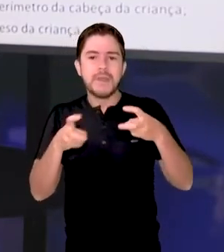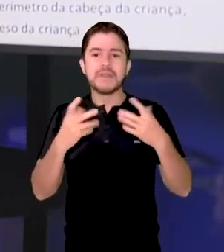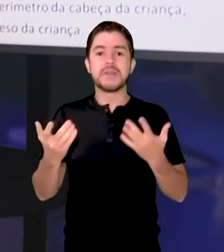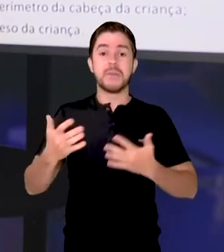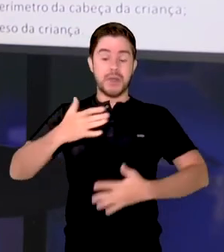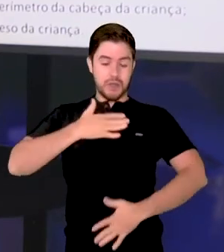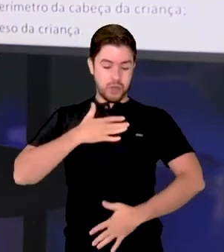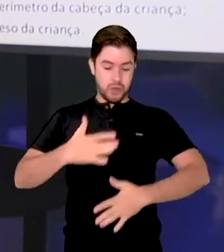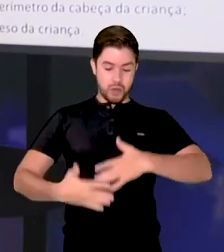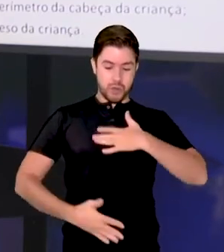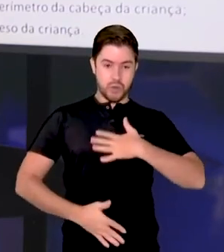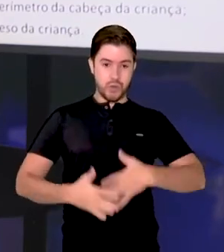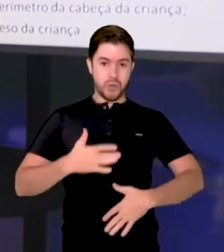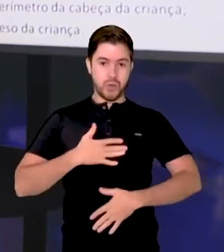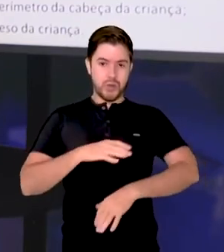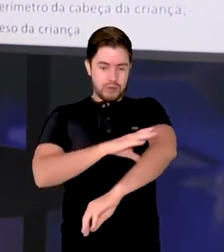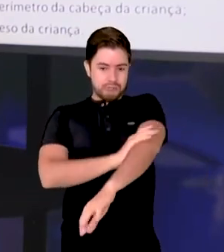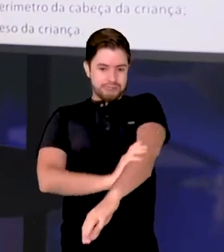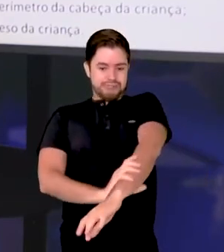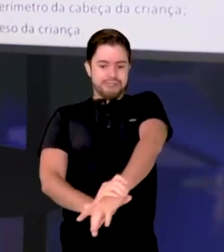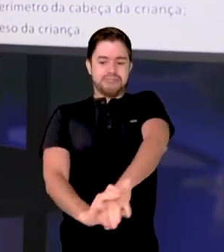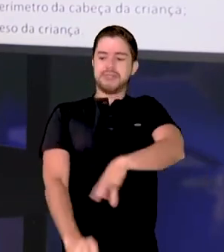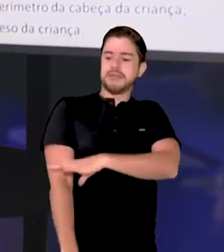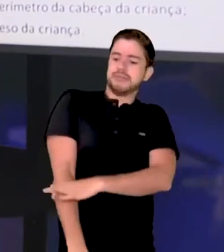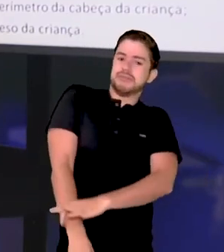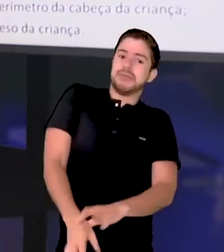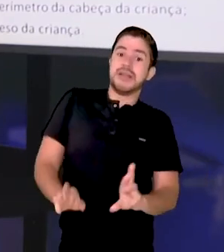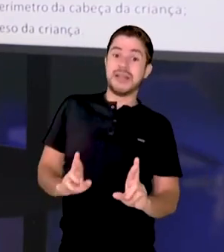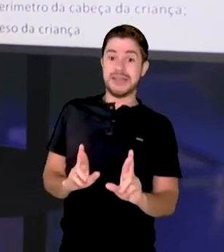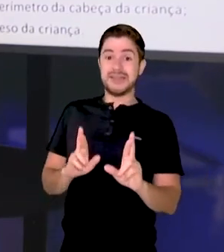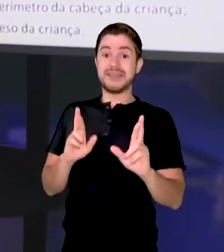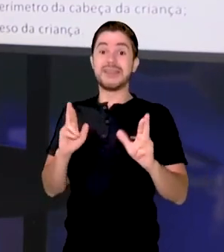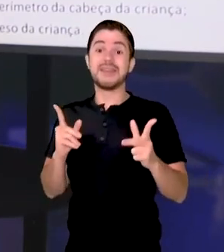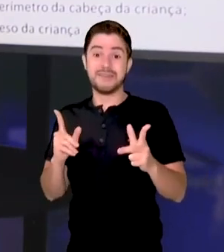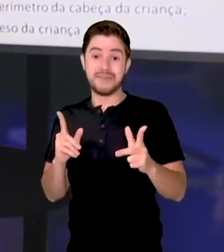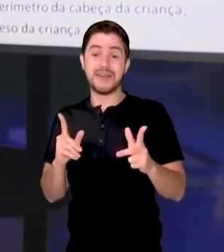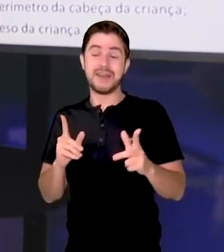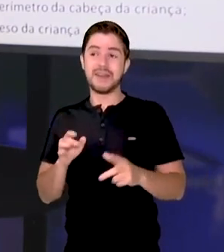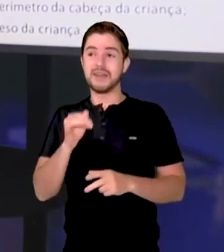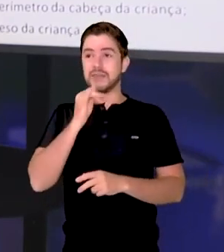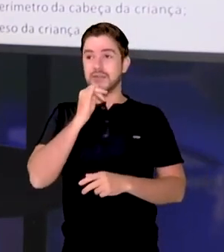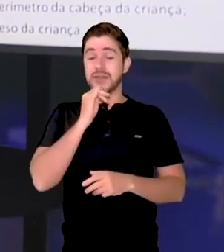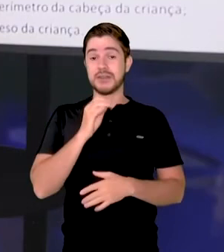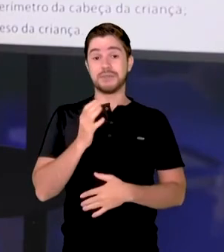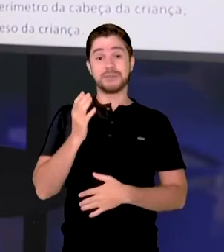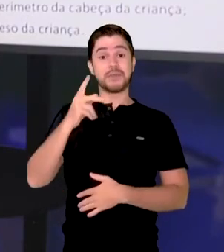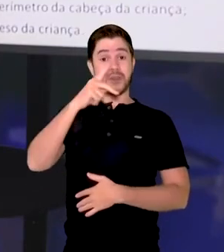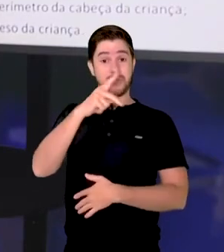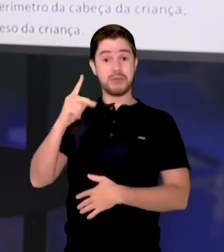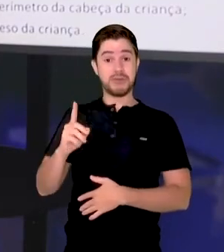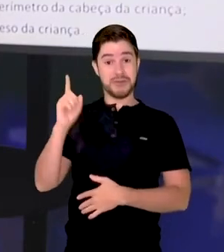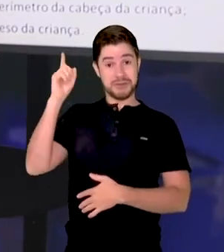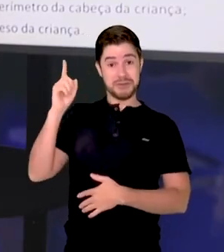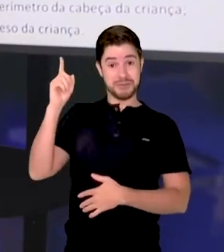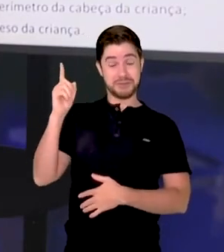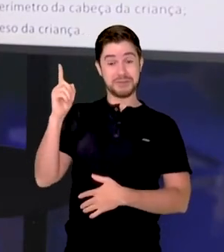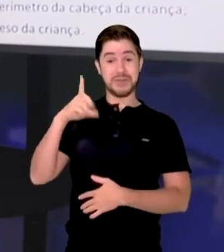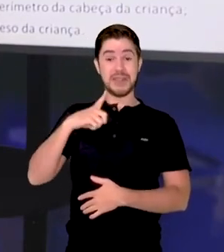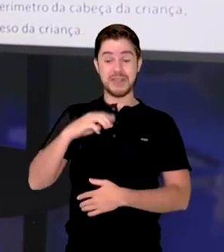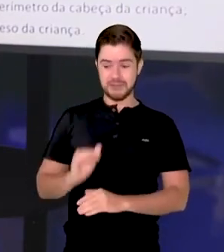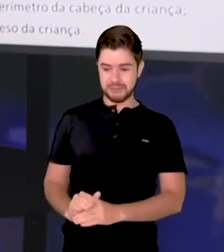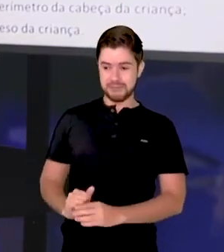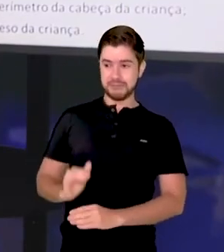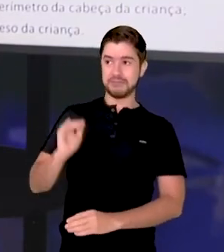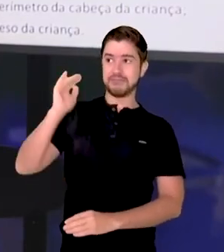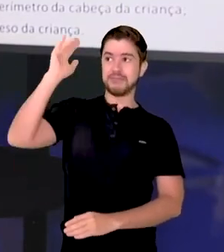as partes do corpo humano crescem de forma de proporcionais Ou seja eu que tenho 1,80 aproximadamente